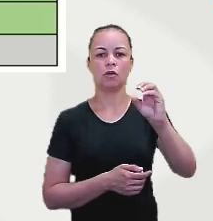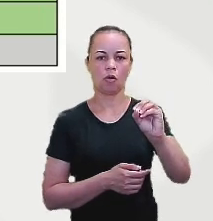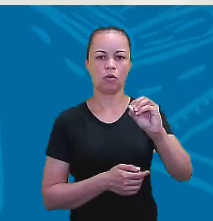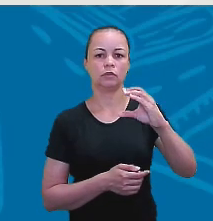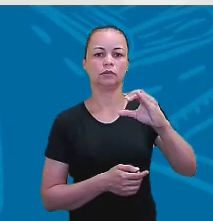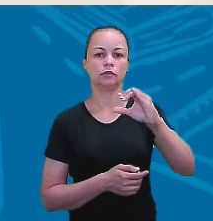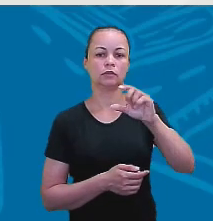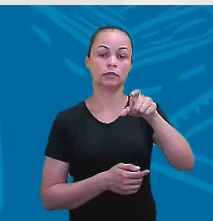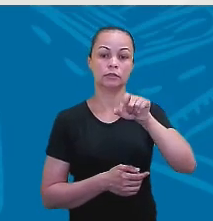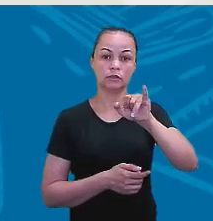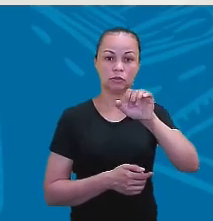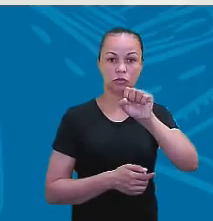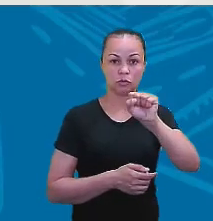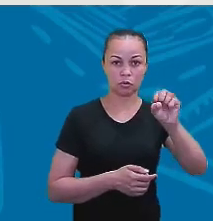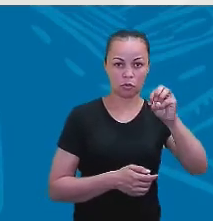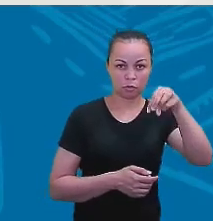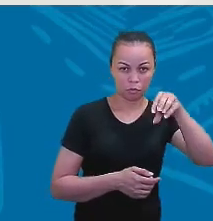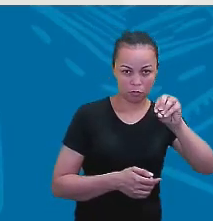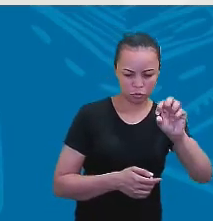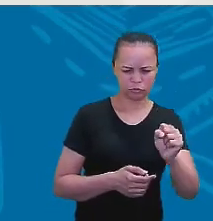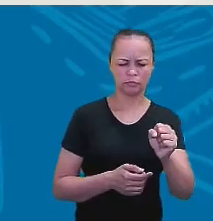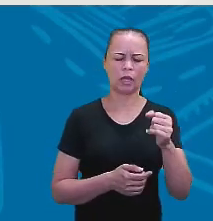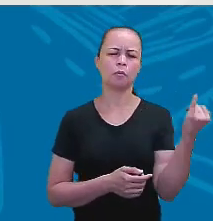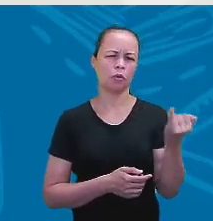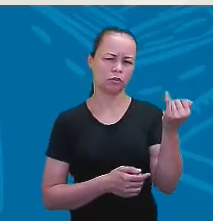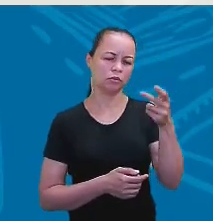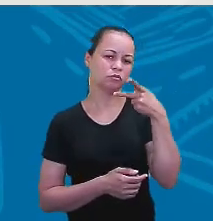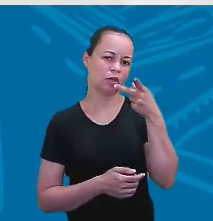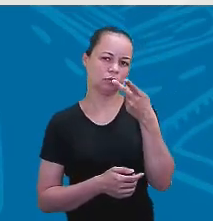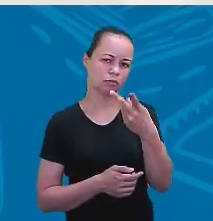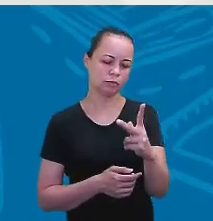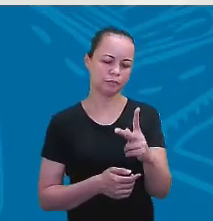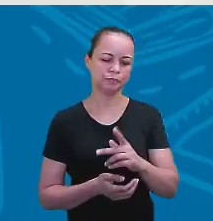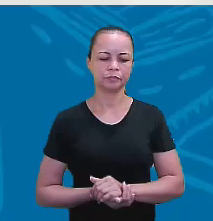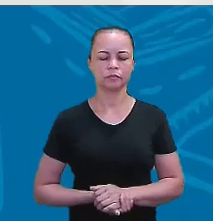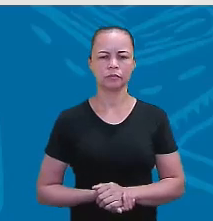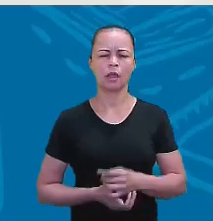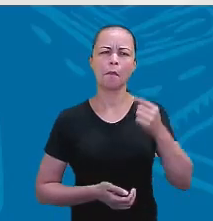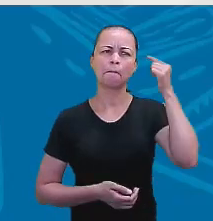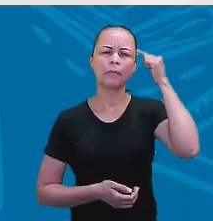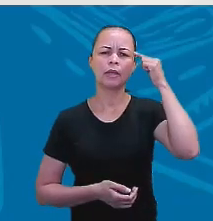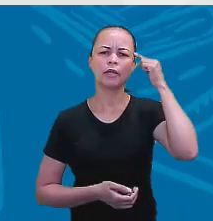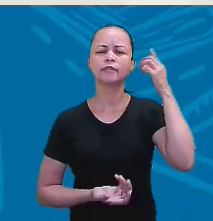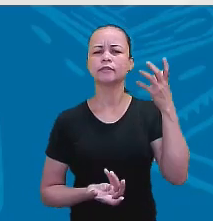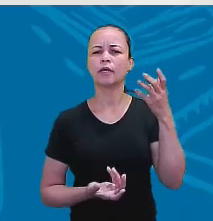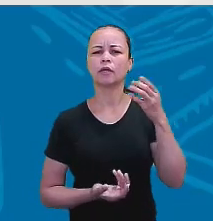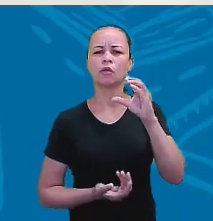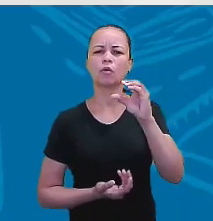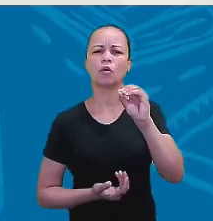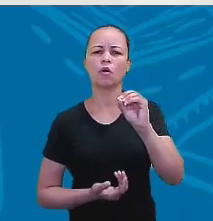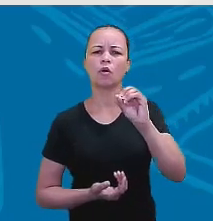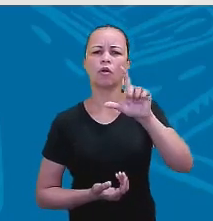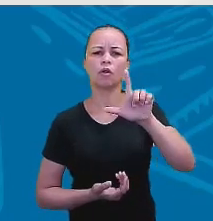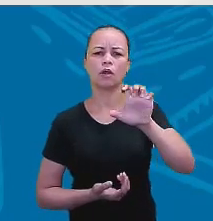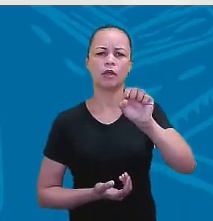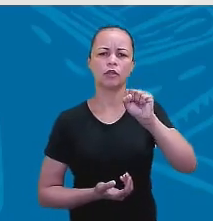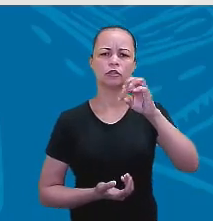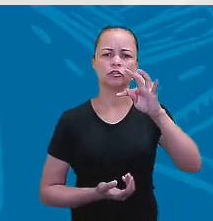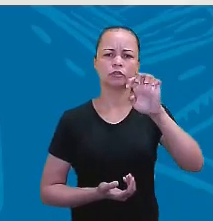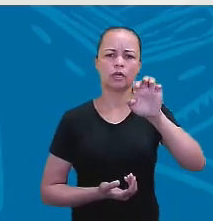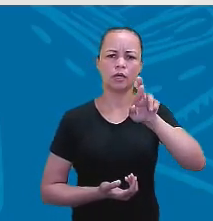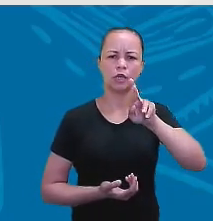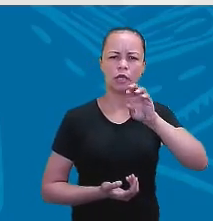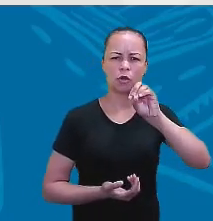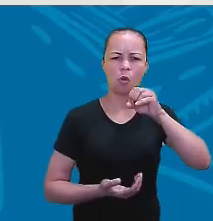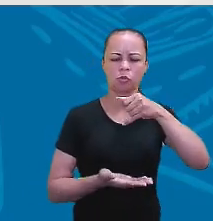favor, produção. Eu acho que é interessante a gente falar sobre isso. Importante. Quando a gente pensa em colesterol, eu sei que você já deve ter visto, às vezes, até propaganda